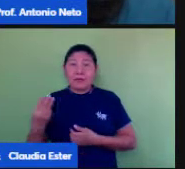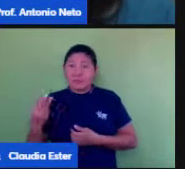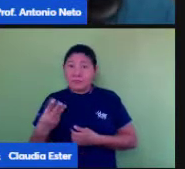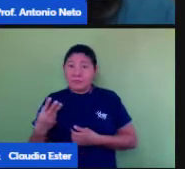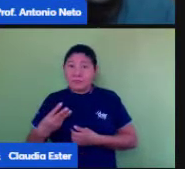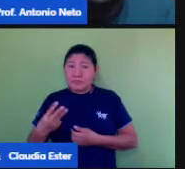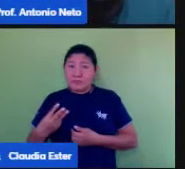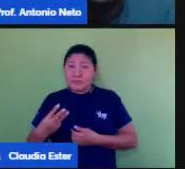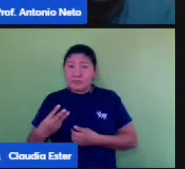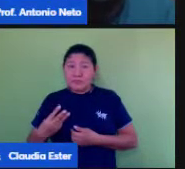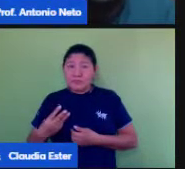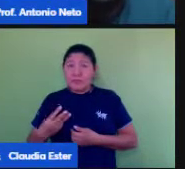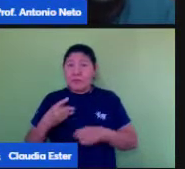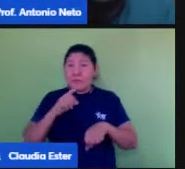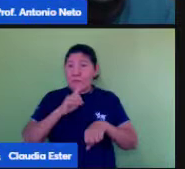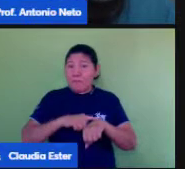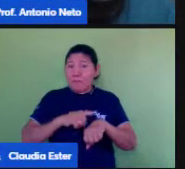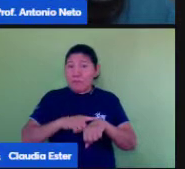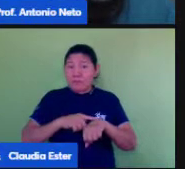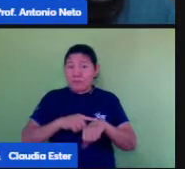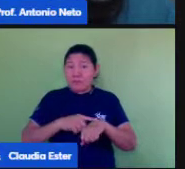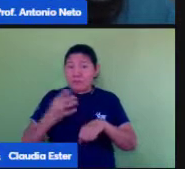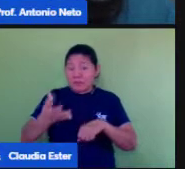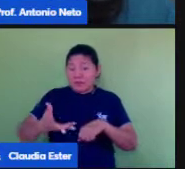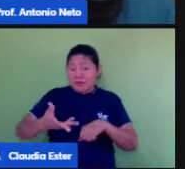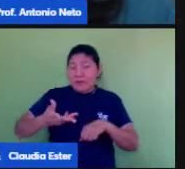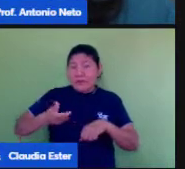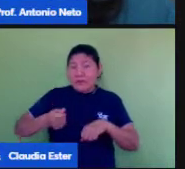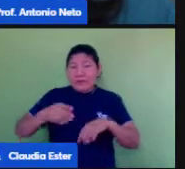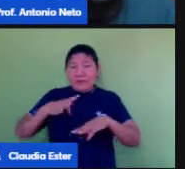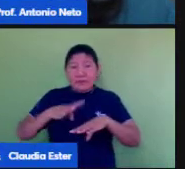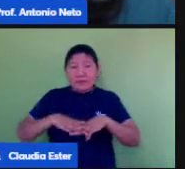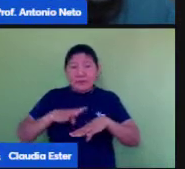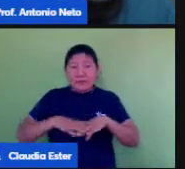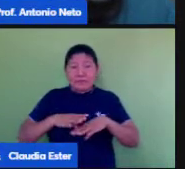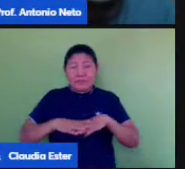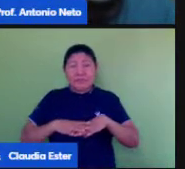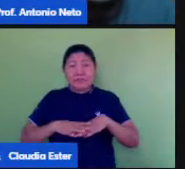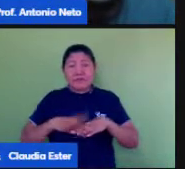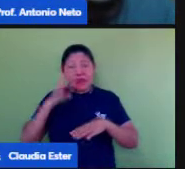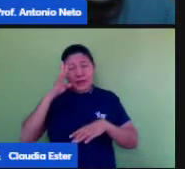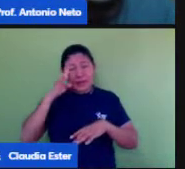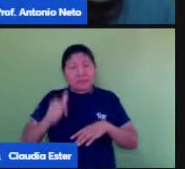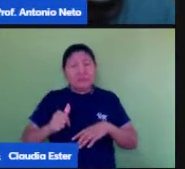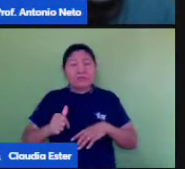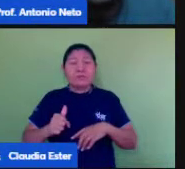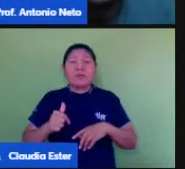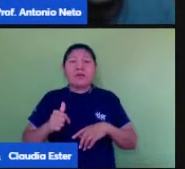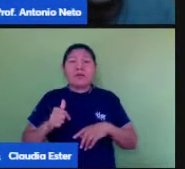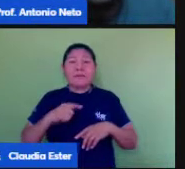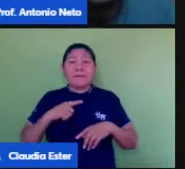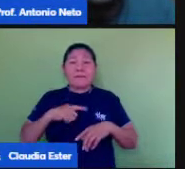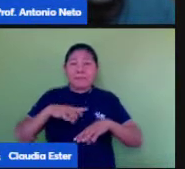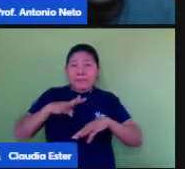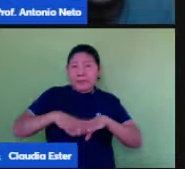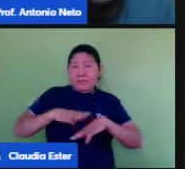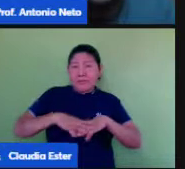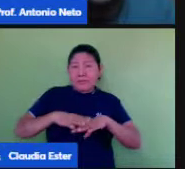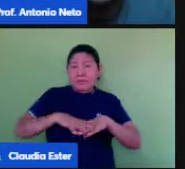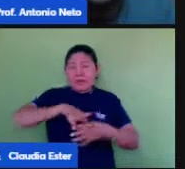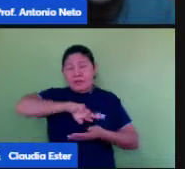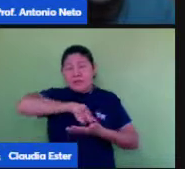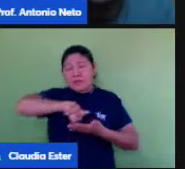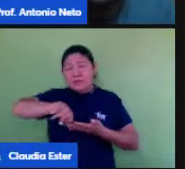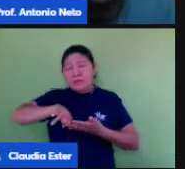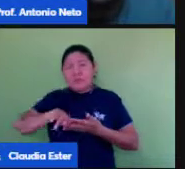de complexidade. As habilidades na matemática é resolver e elaborar problemas envolvendo os diferentes significados da